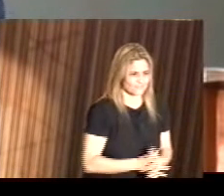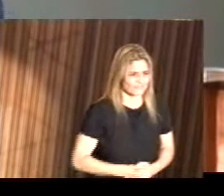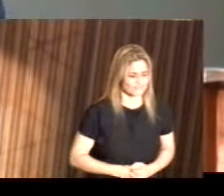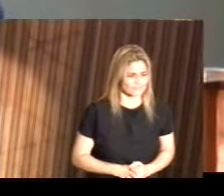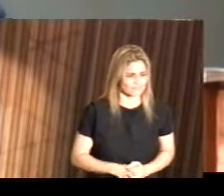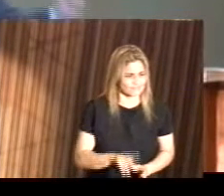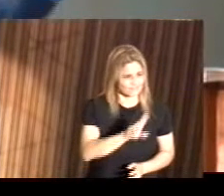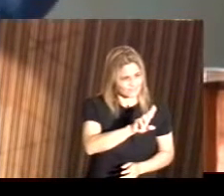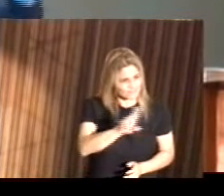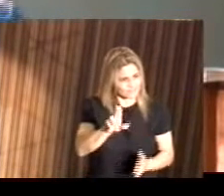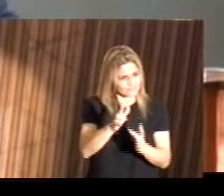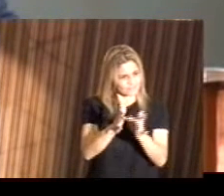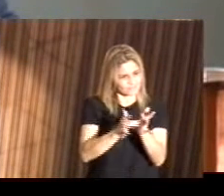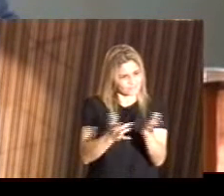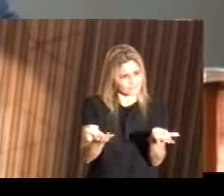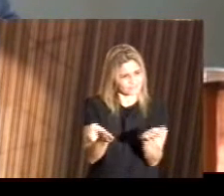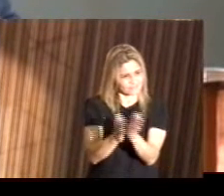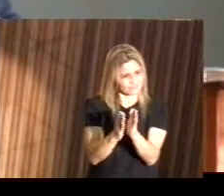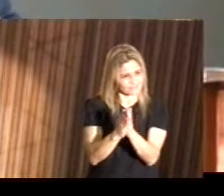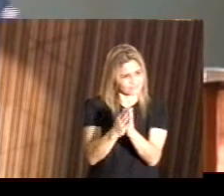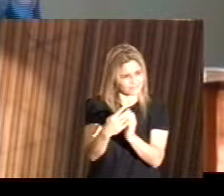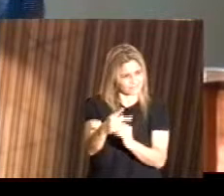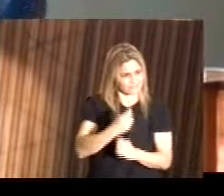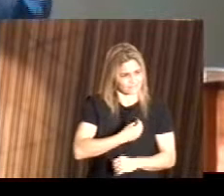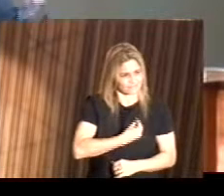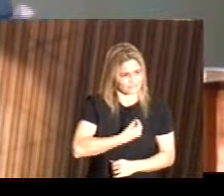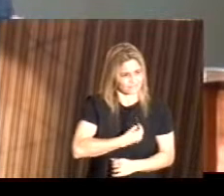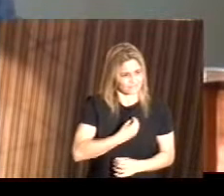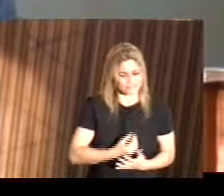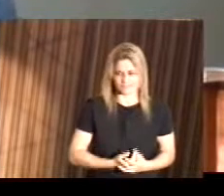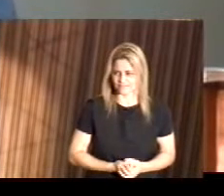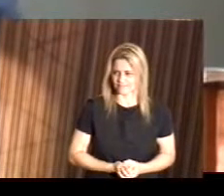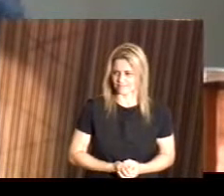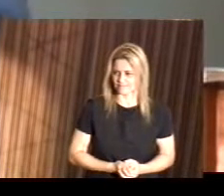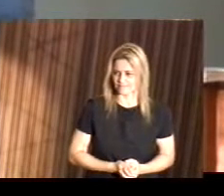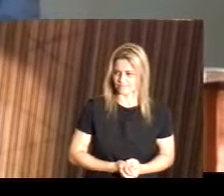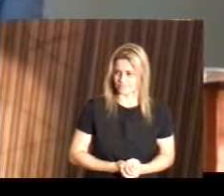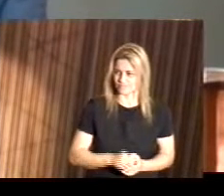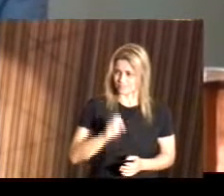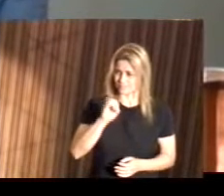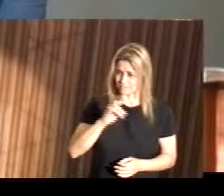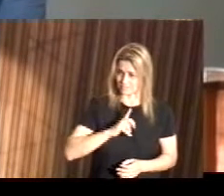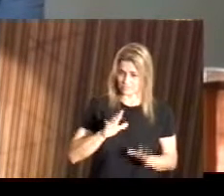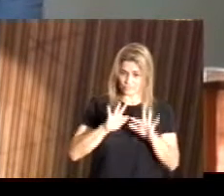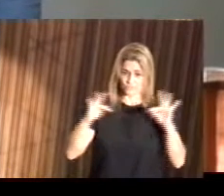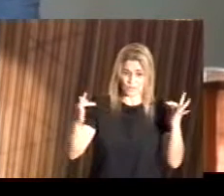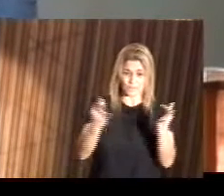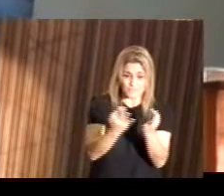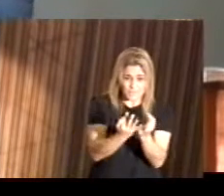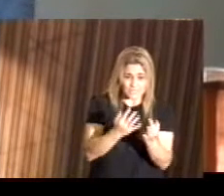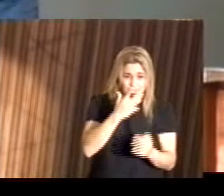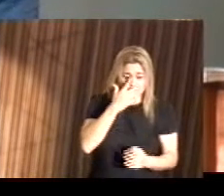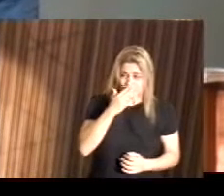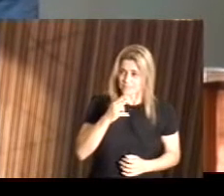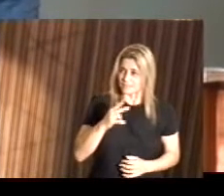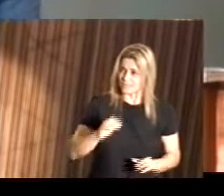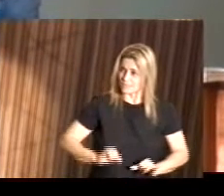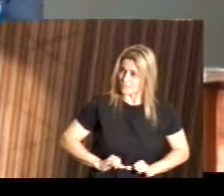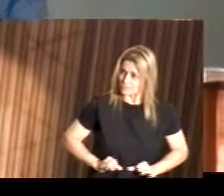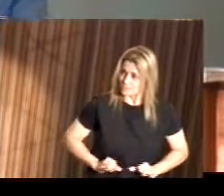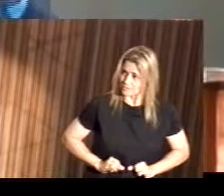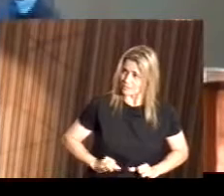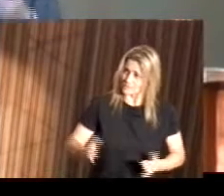nome de Jesus, eu quero orar por você. E a gente vai estar orando. Se tiver famílias que estão vivendo essa batalha, vem junto,